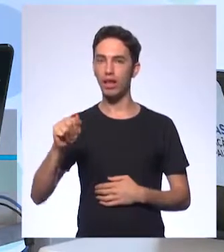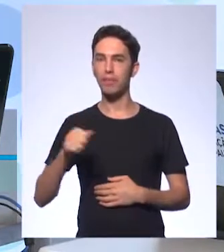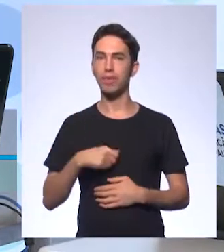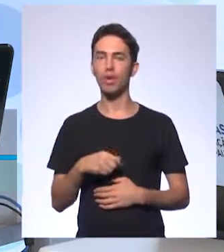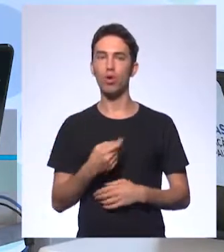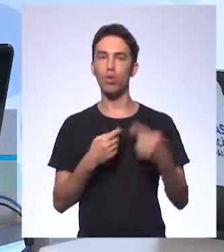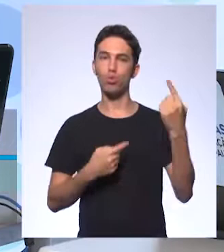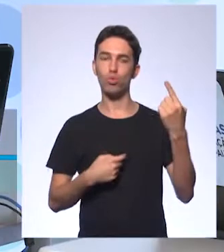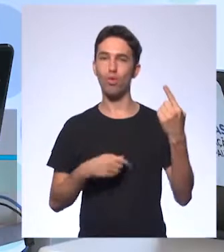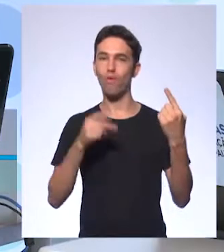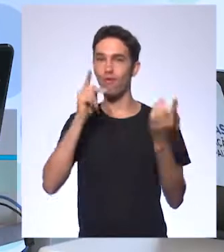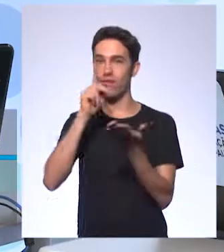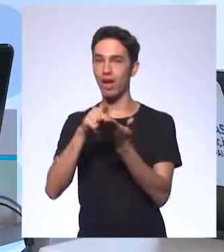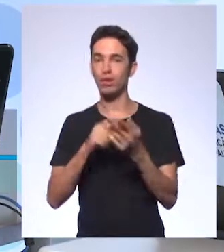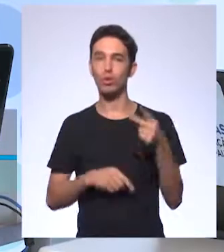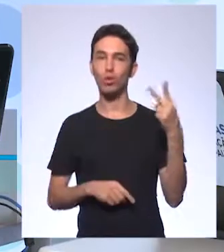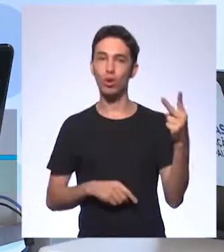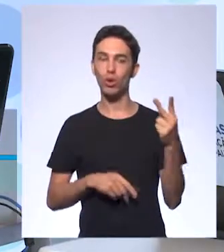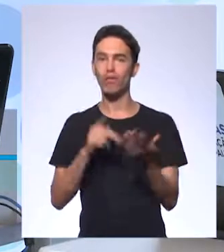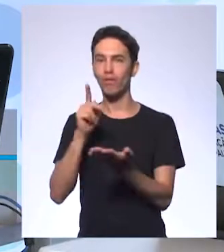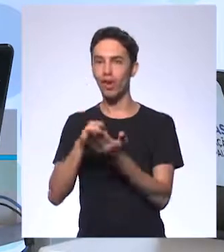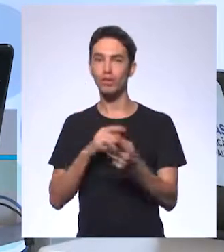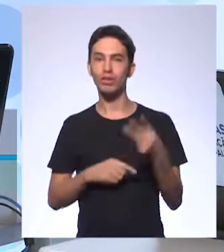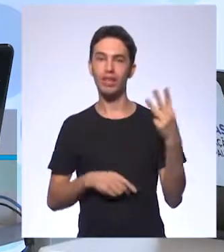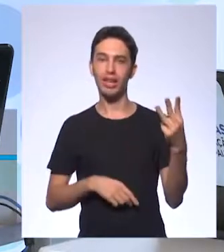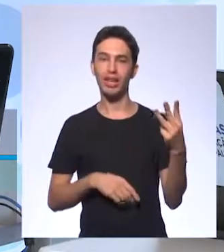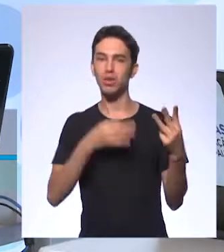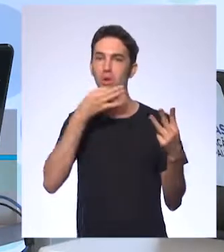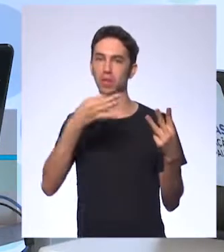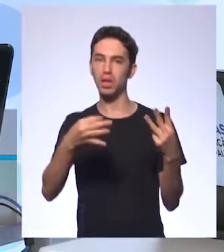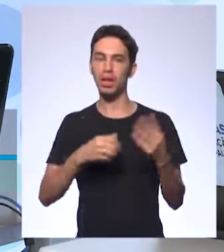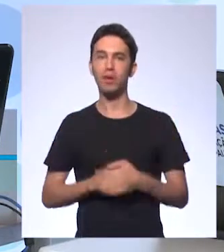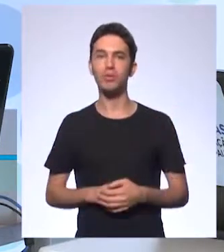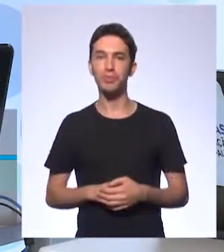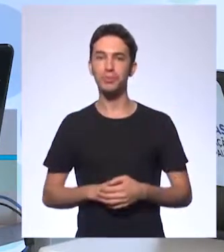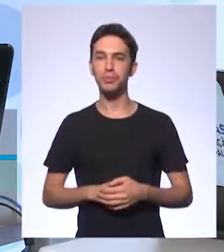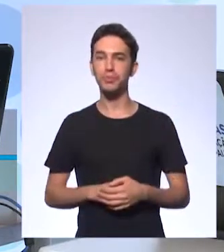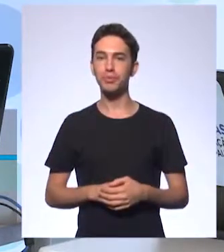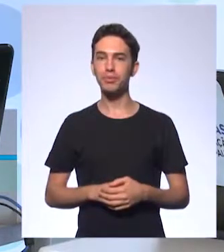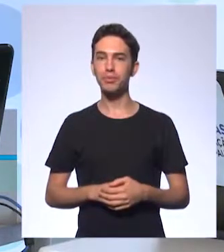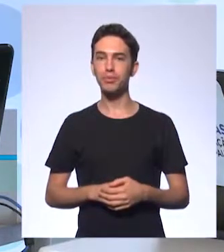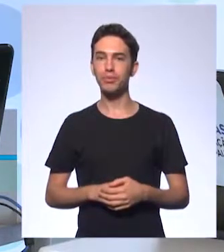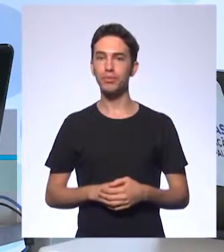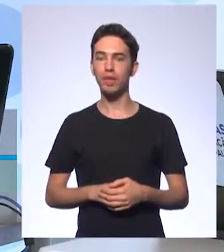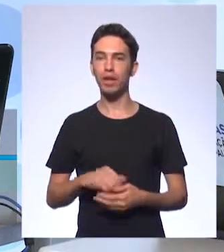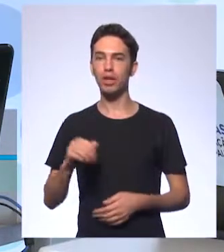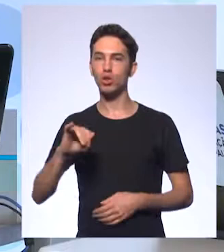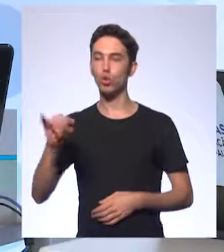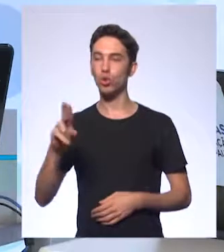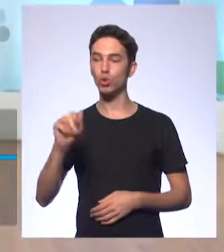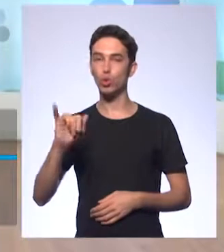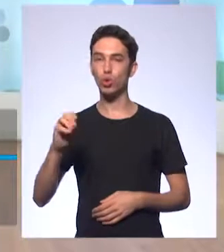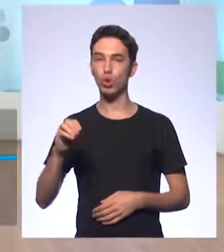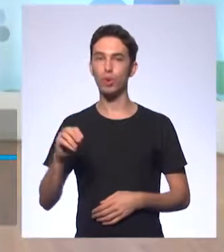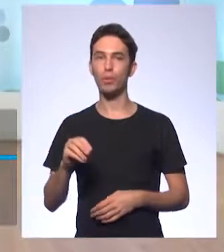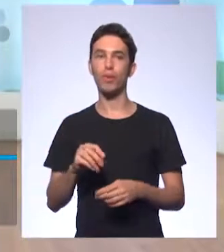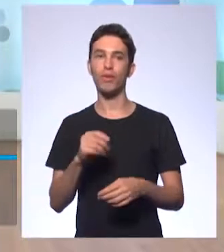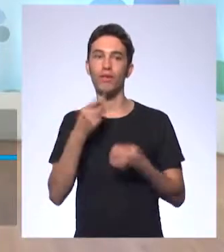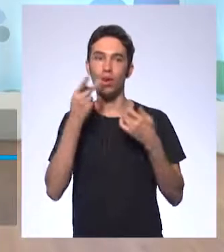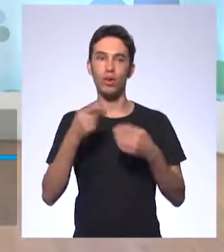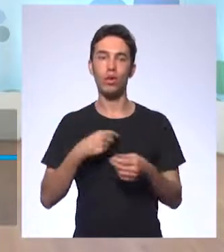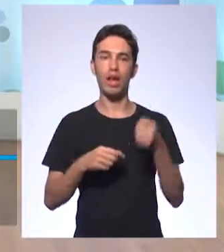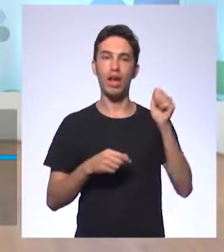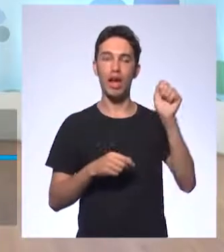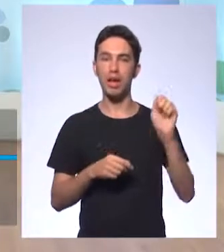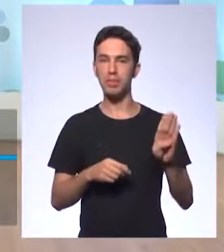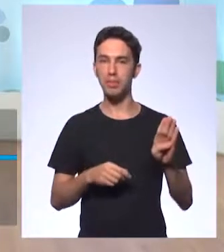1, fato. 2, fato. 3, opinião. Tem o Júlio César aqui, ó, pro Eliane. A e B são fato,